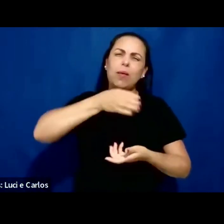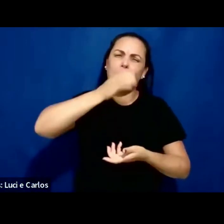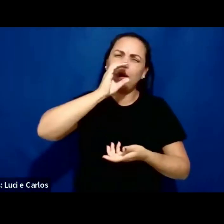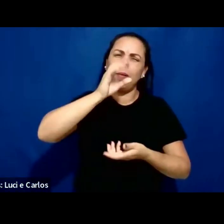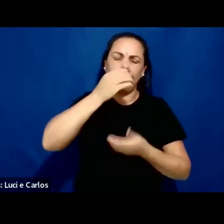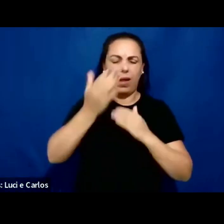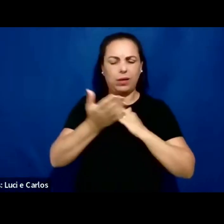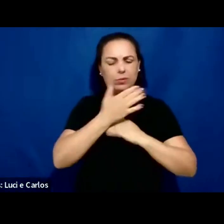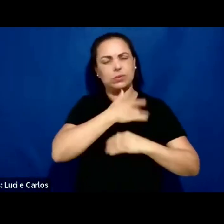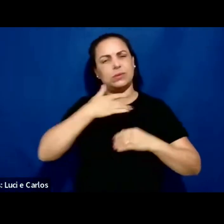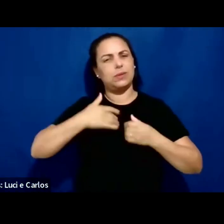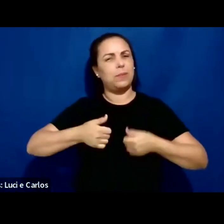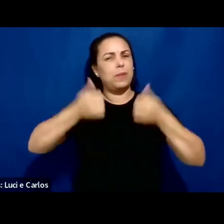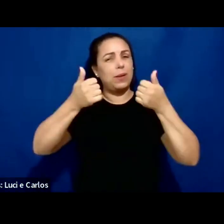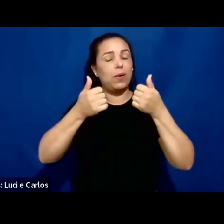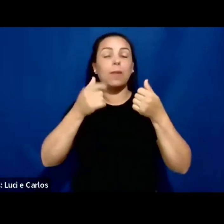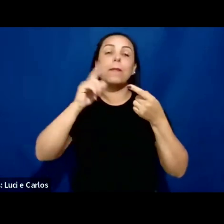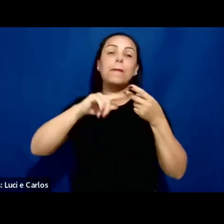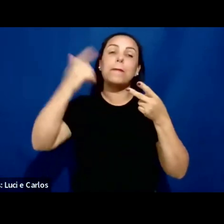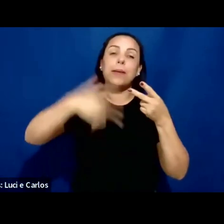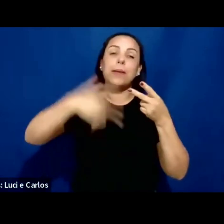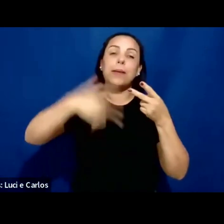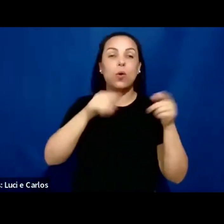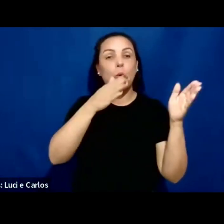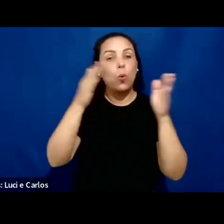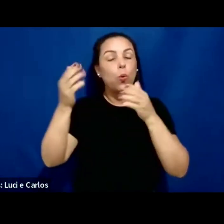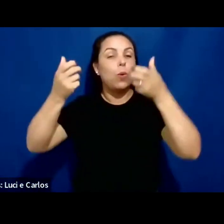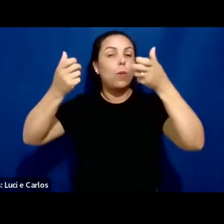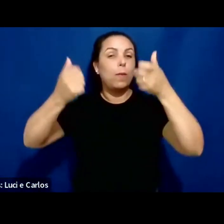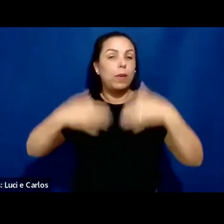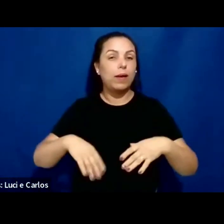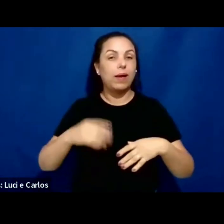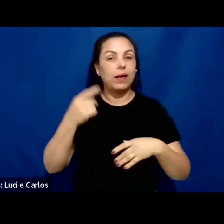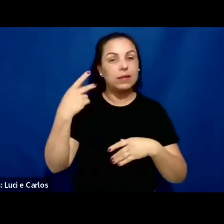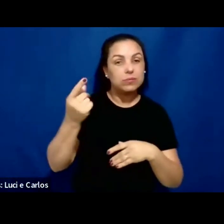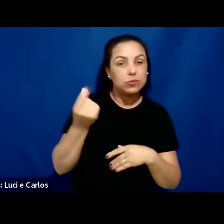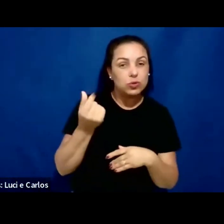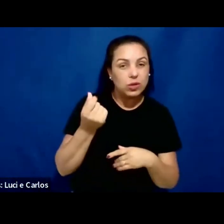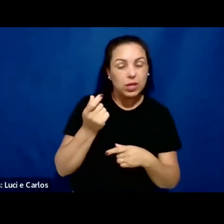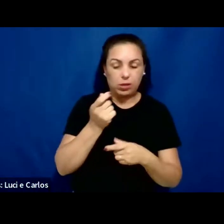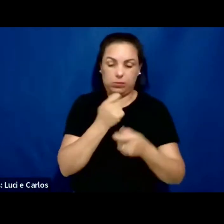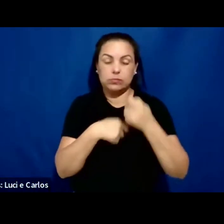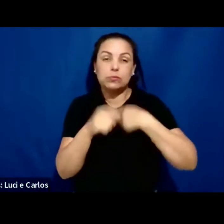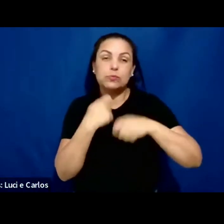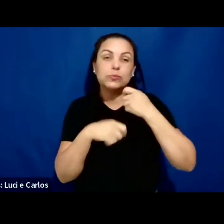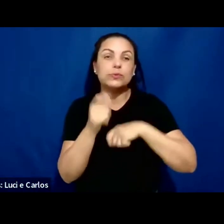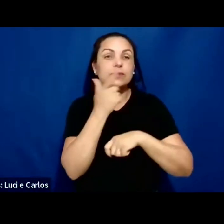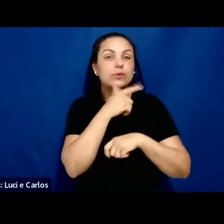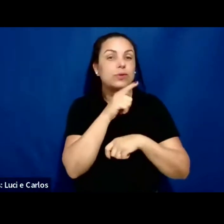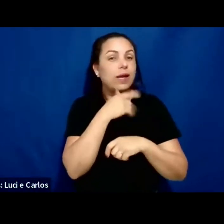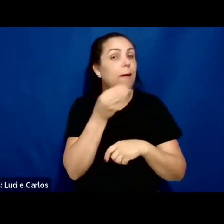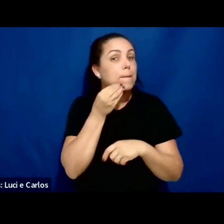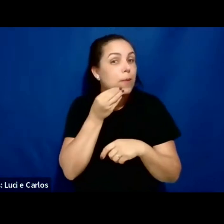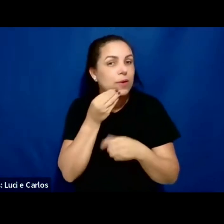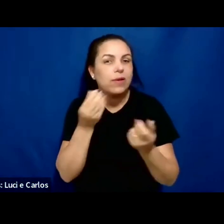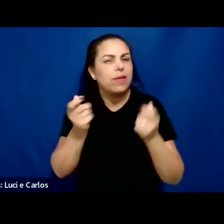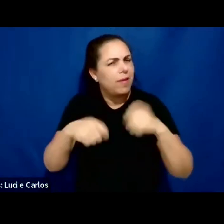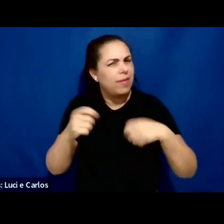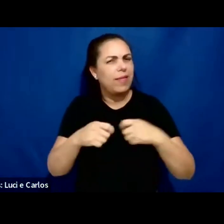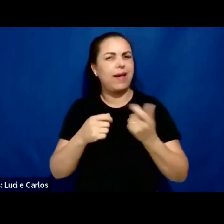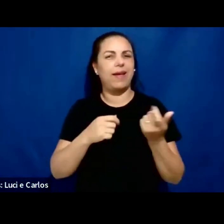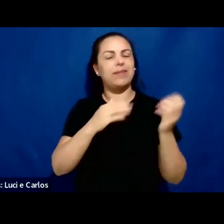de negócios para muitas pessoas. Eu quero pedir que vocês prestem bastante atenção, porque o assunto hoje é muito